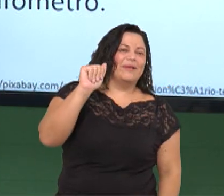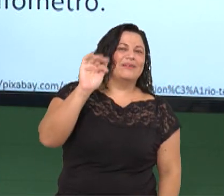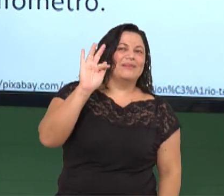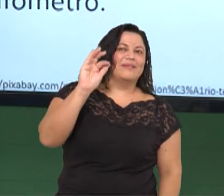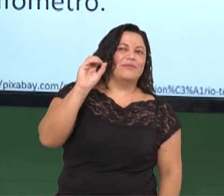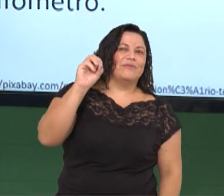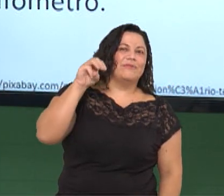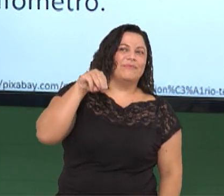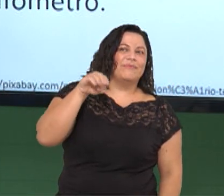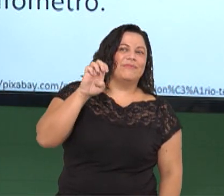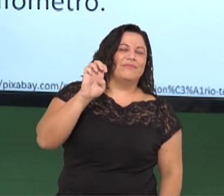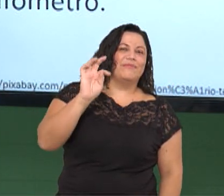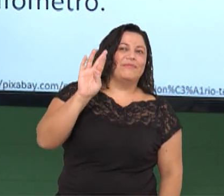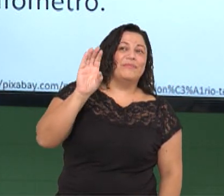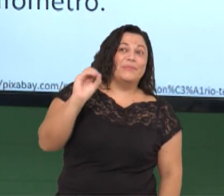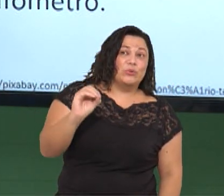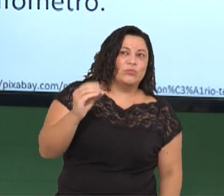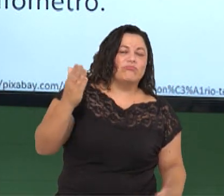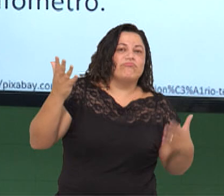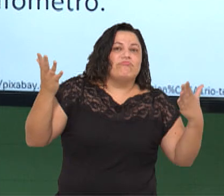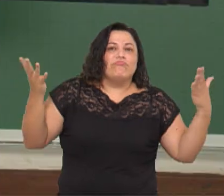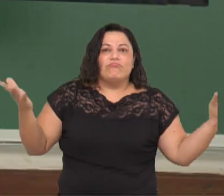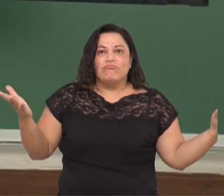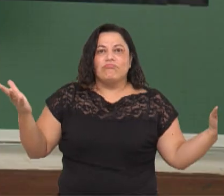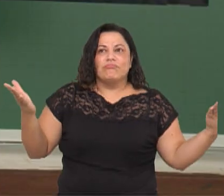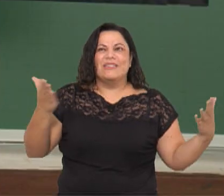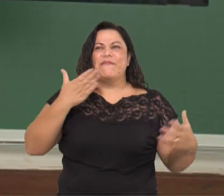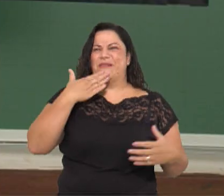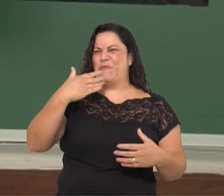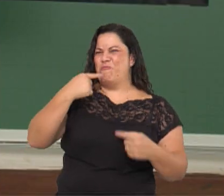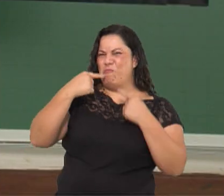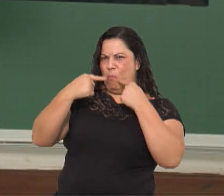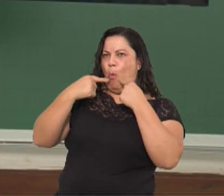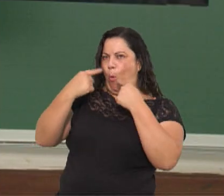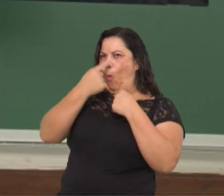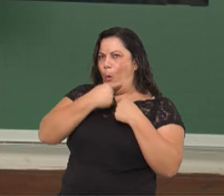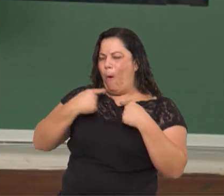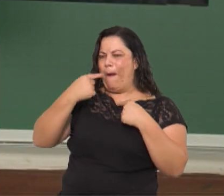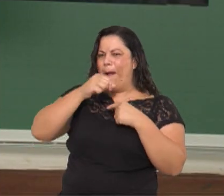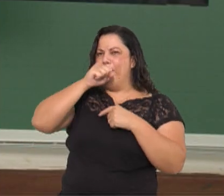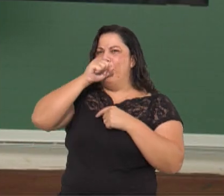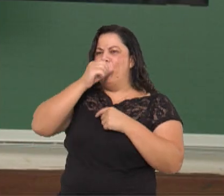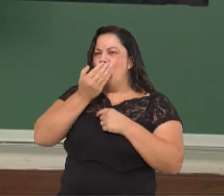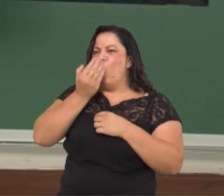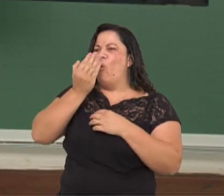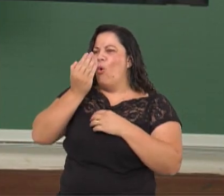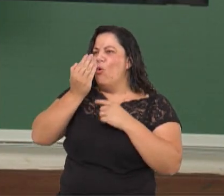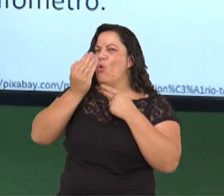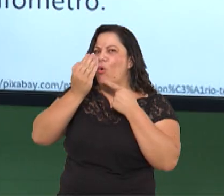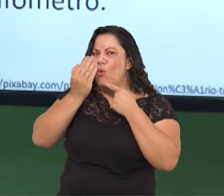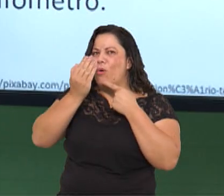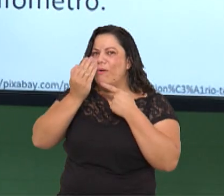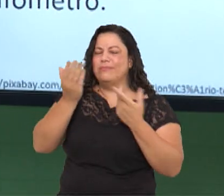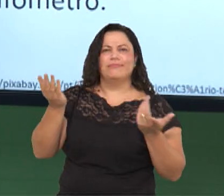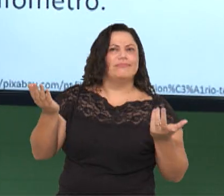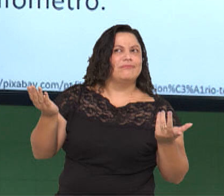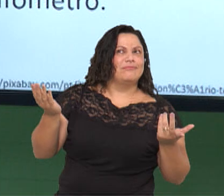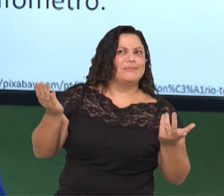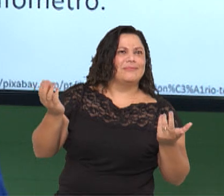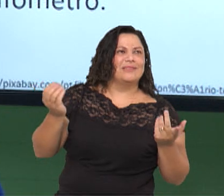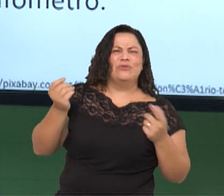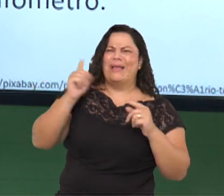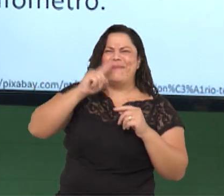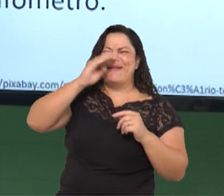Fabiano, bafômetro. Tem a ver com bafo, né? Tem a ver com o bafo. Mas não é um instrumento para ver se você está com